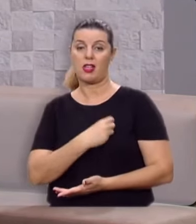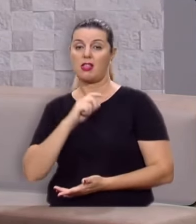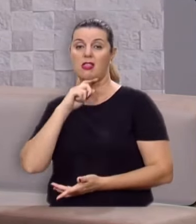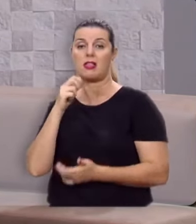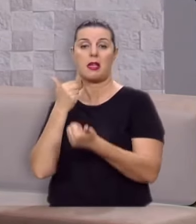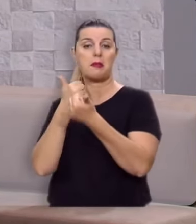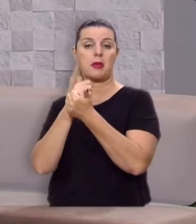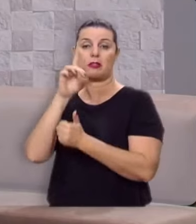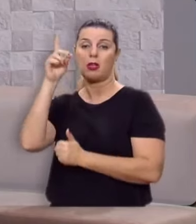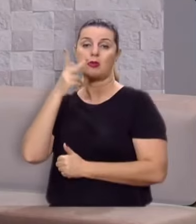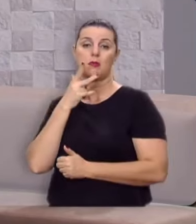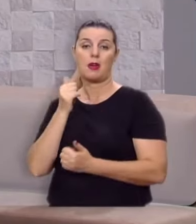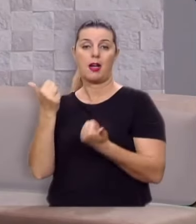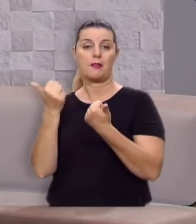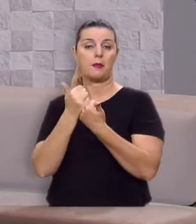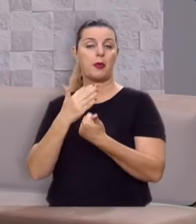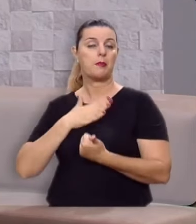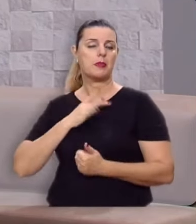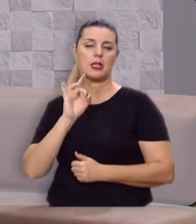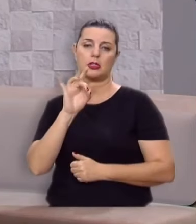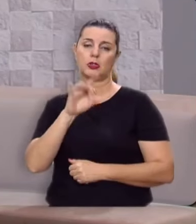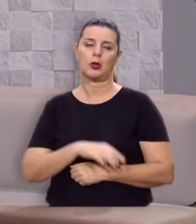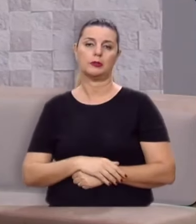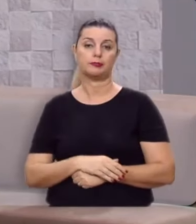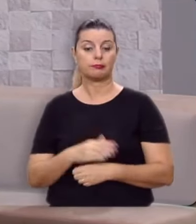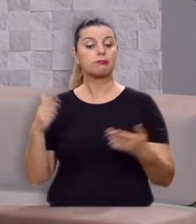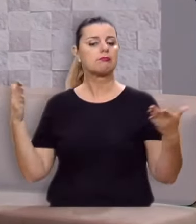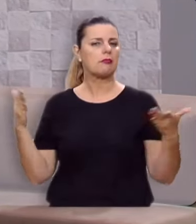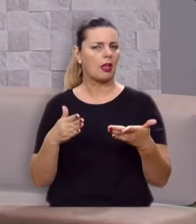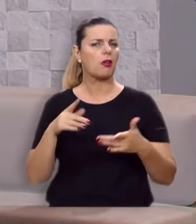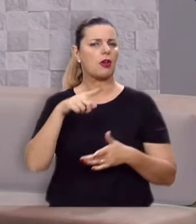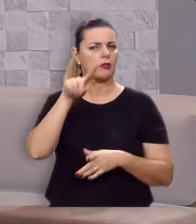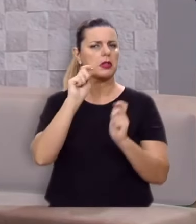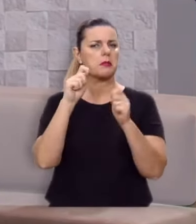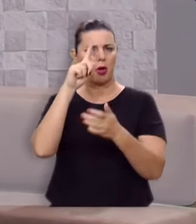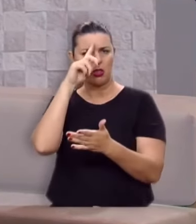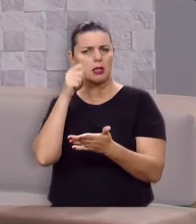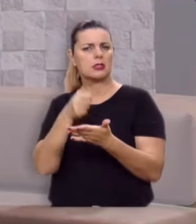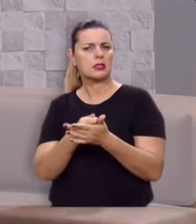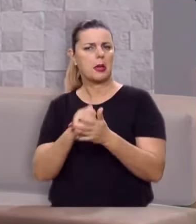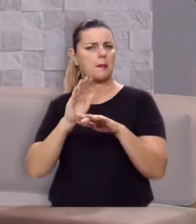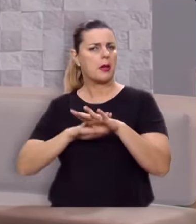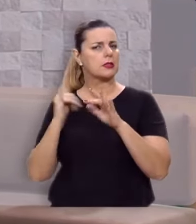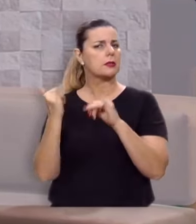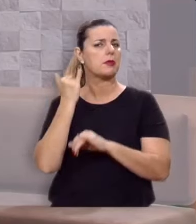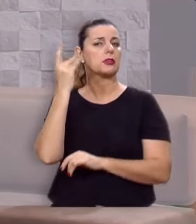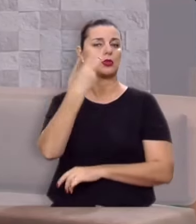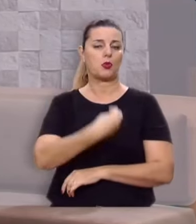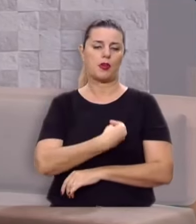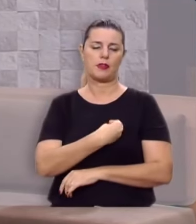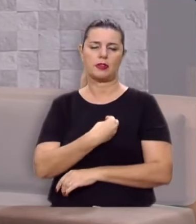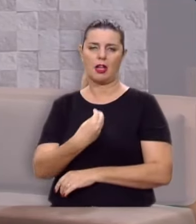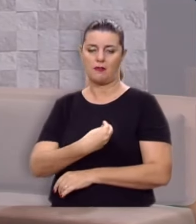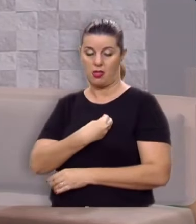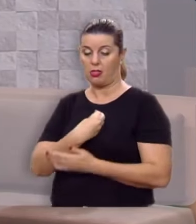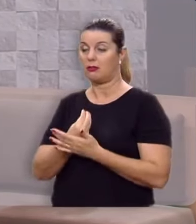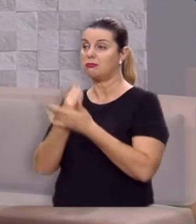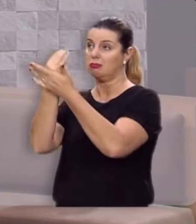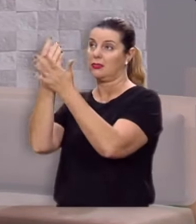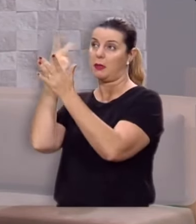Pai, senão por mim. Agora mesmo você pode fazer esta decisão mais importante da sua vida,